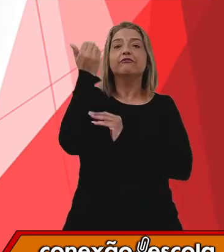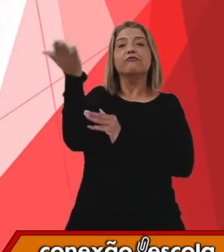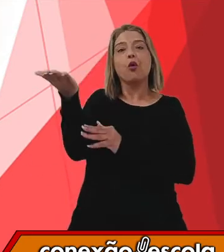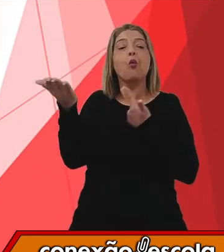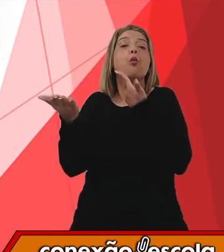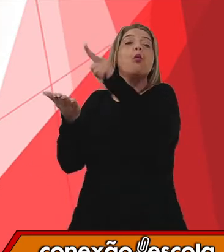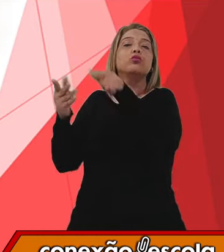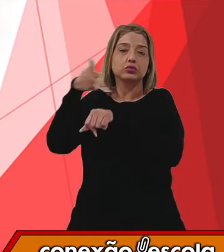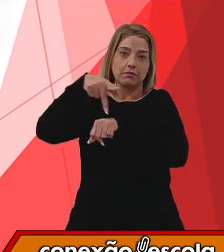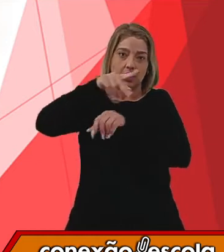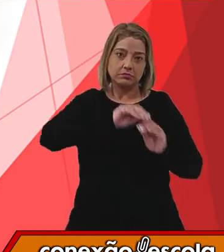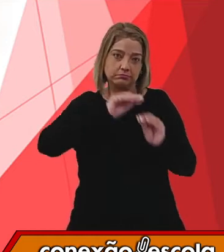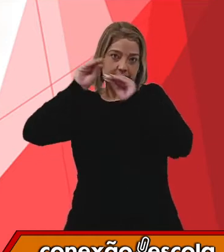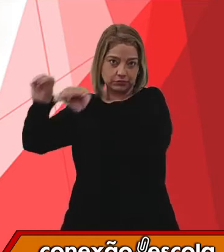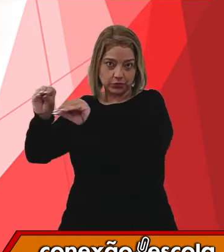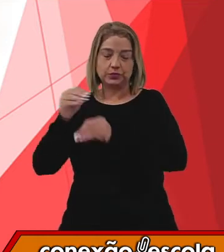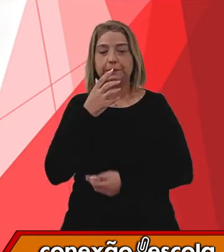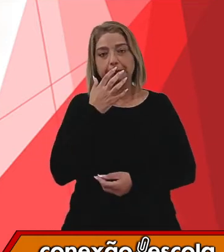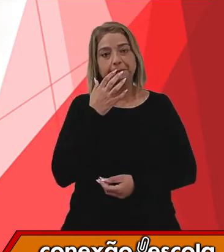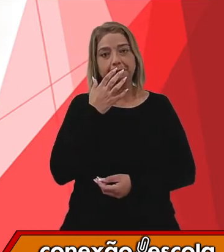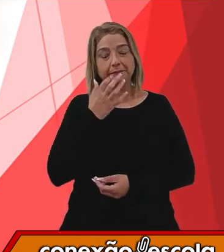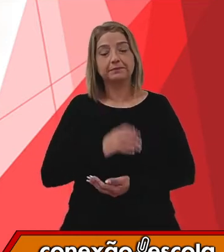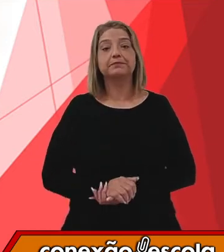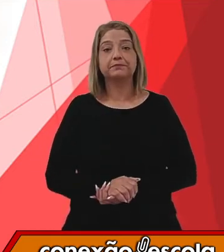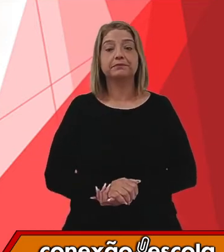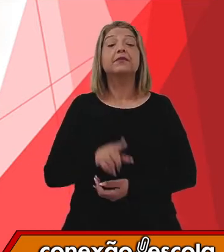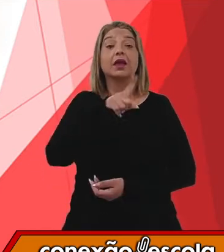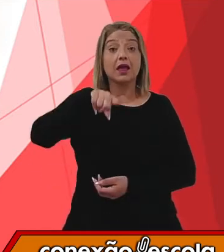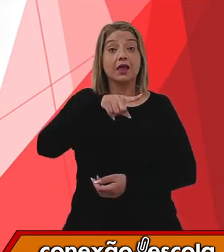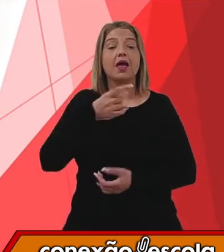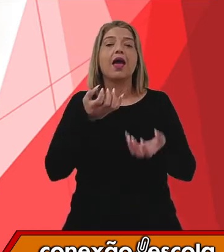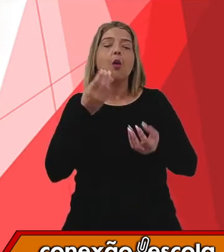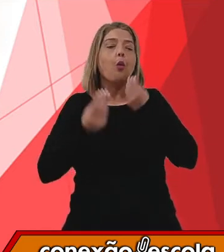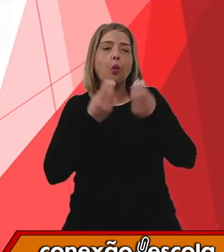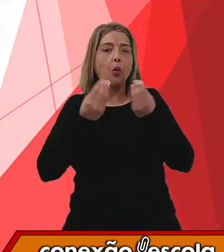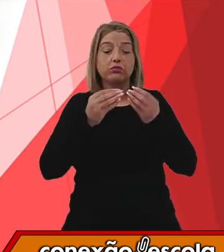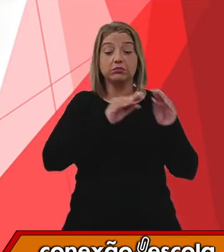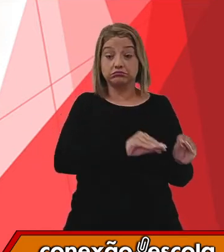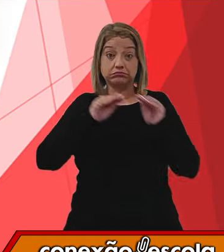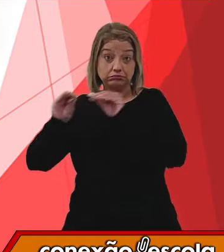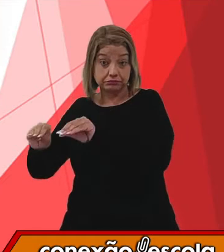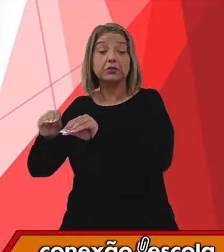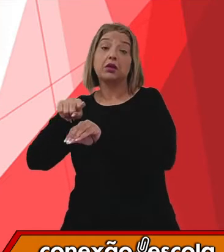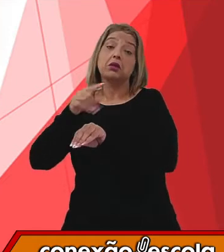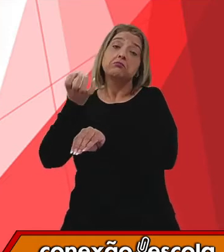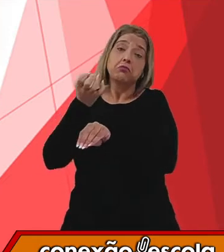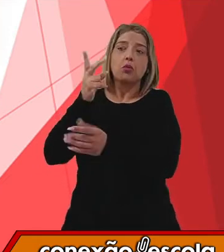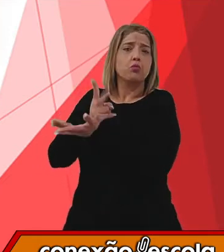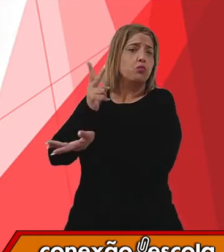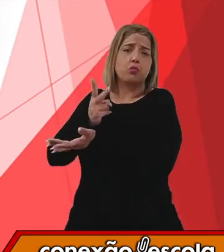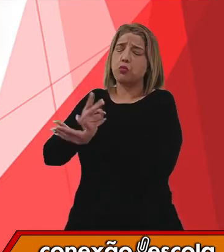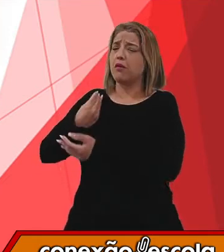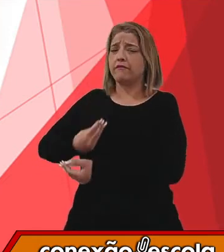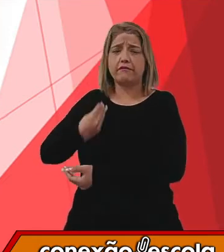quando vão morar em outros países. O tempo para residir nesses espaços podem ser permanentes, ou